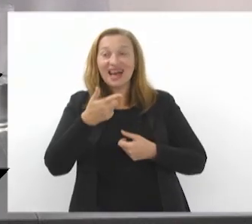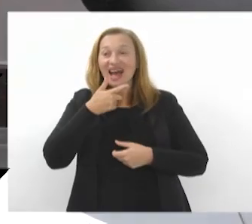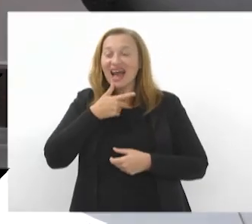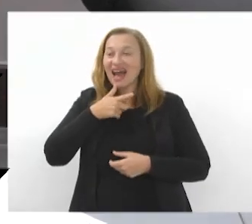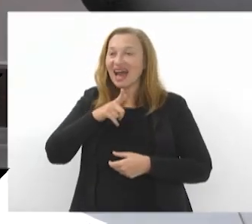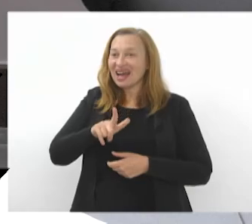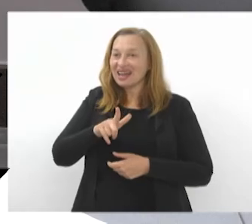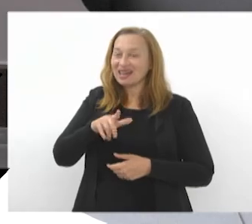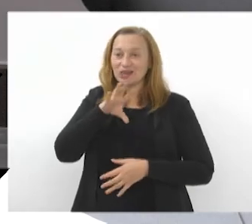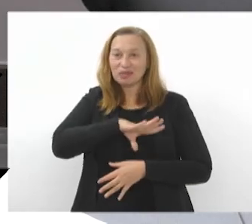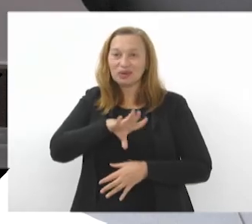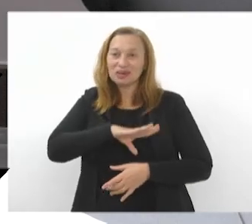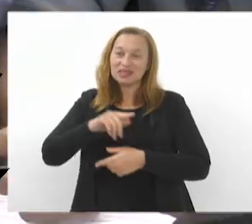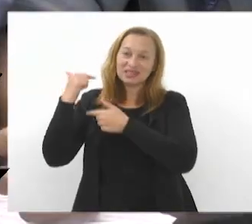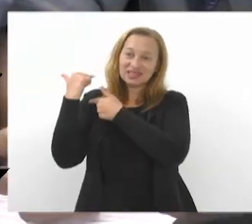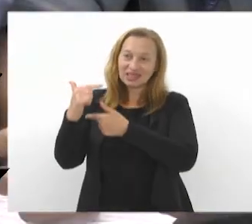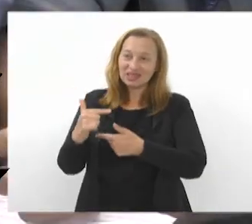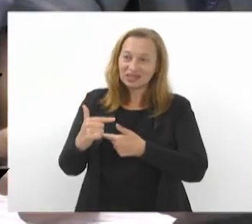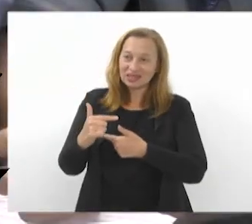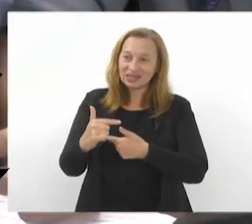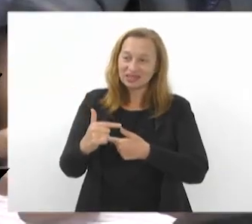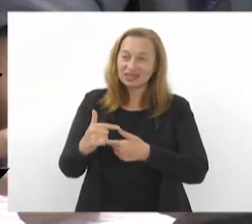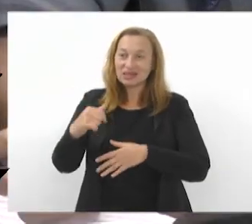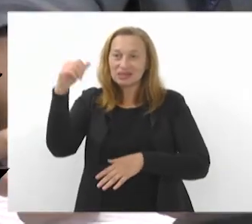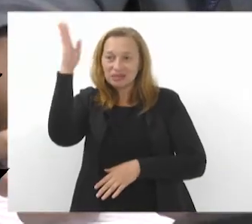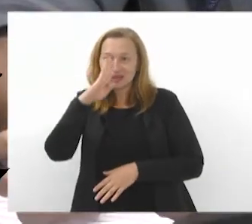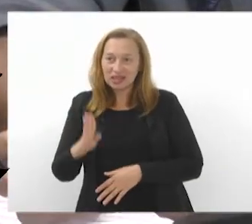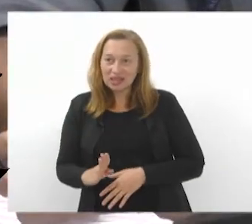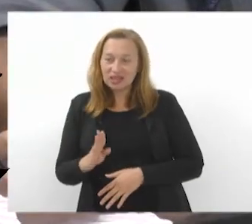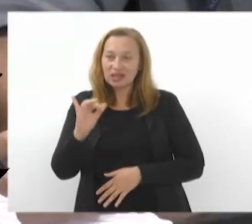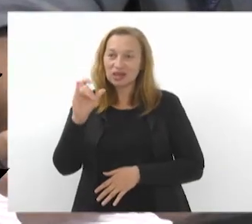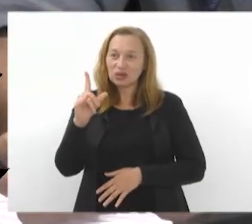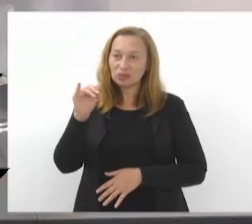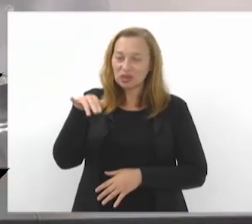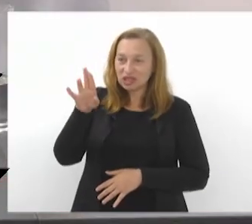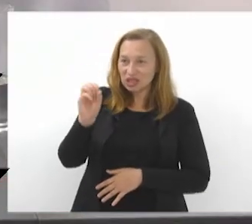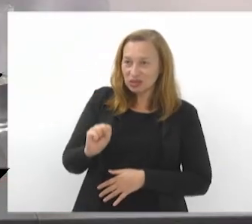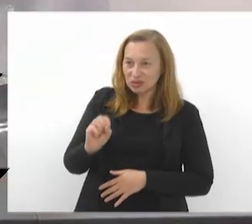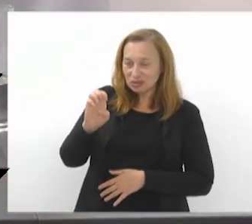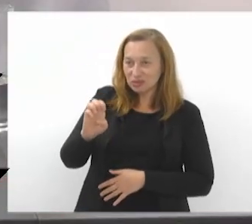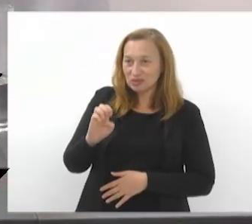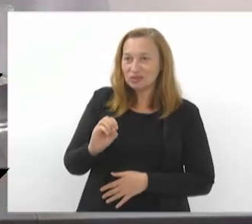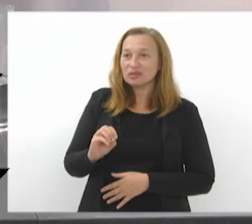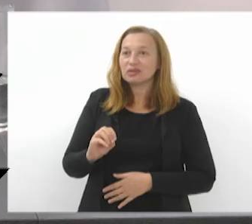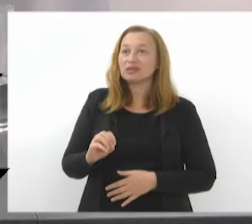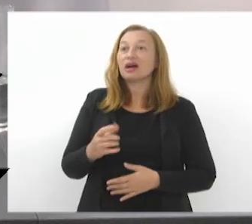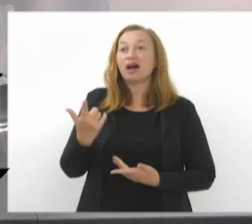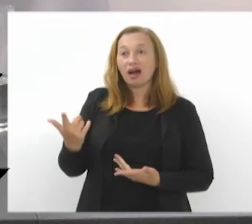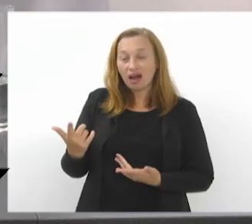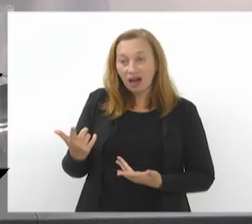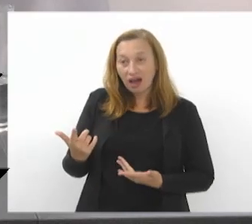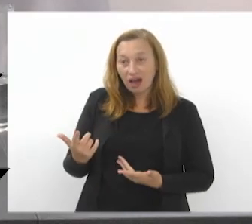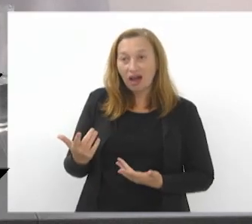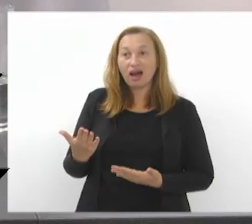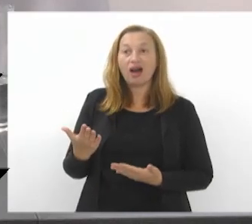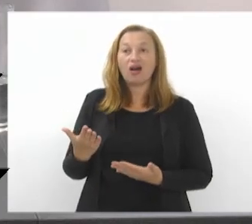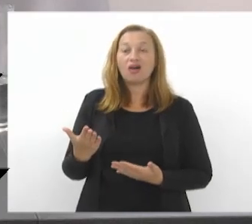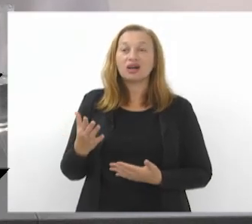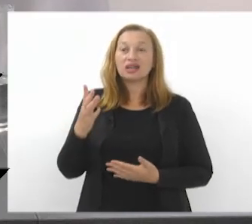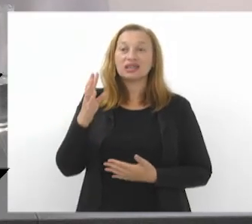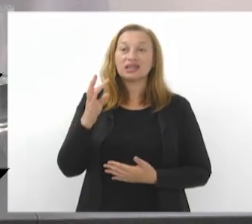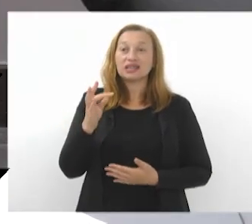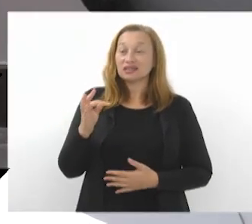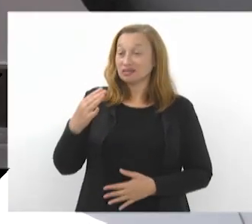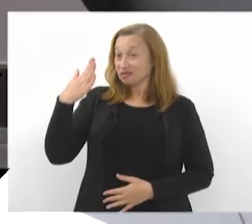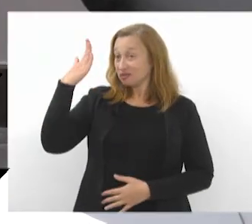portuguesa, tradições luso-brasileiras do humanismo lusíada. Ah, dedicada à língua, então. Que maravilha. O talentoso Daniel